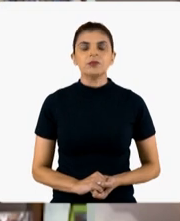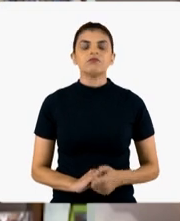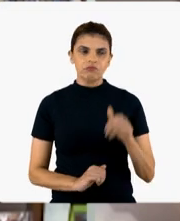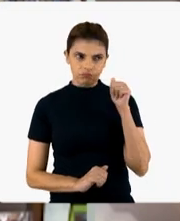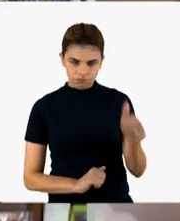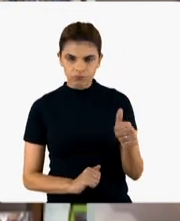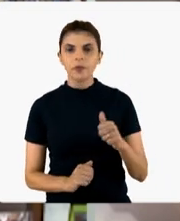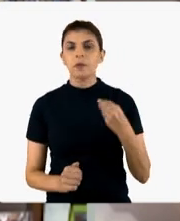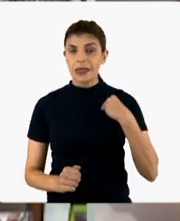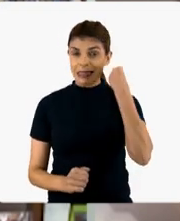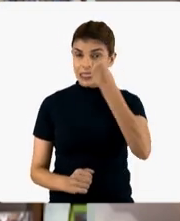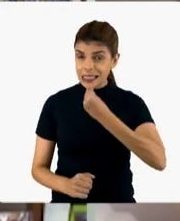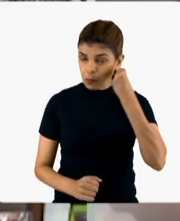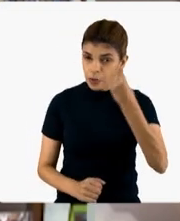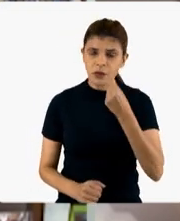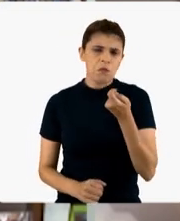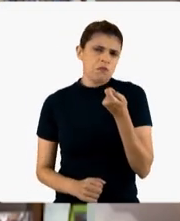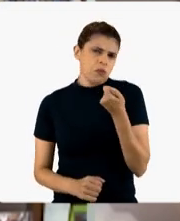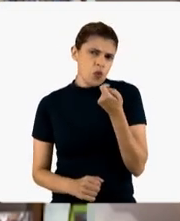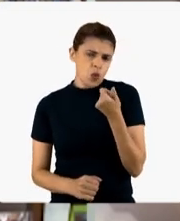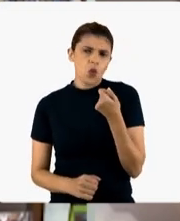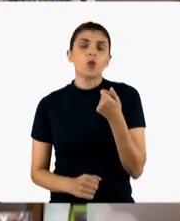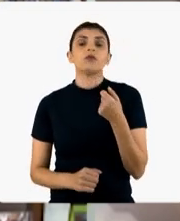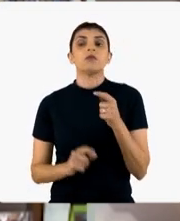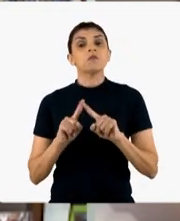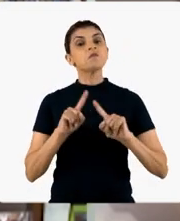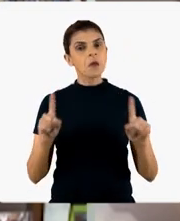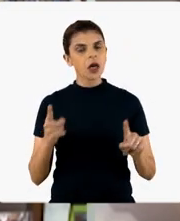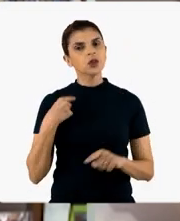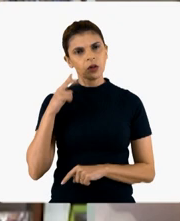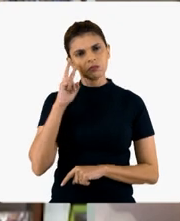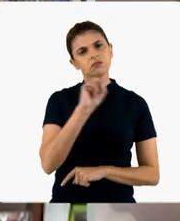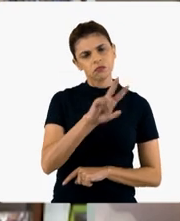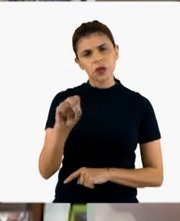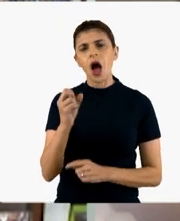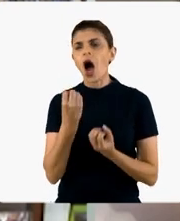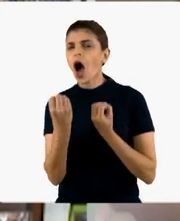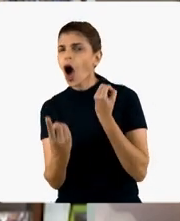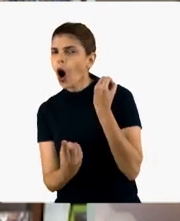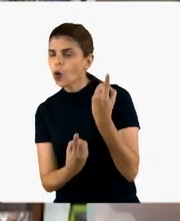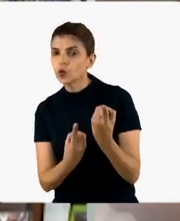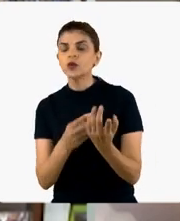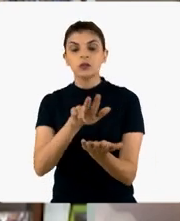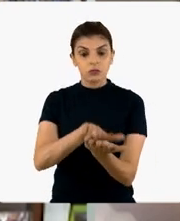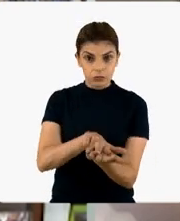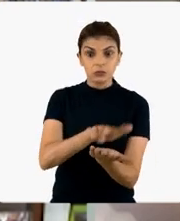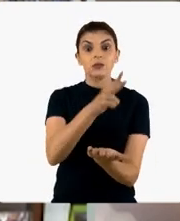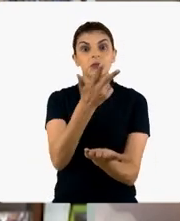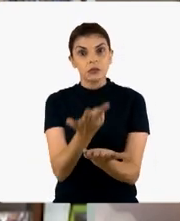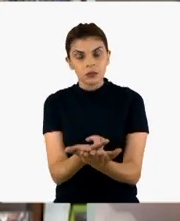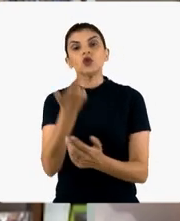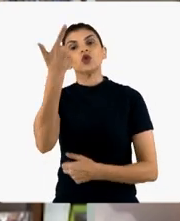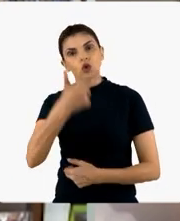Olha, Marcelo Alcântara. beleza. A experiência é pequena ainda, Marcelo, porque mas alguns você precisa uma